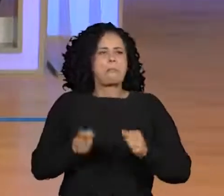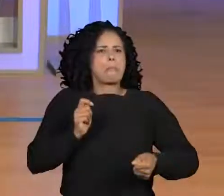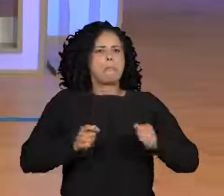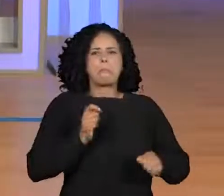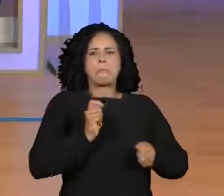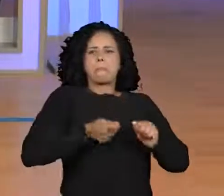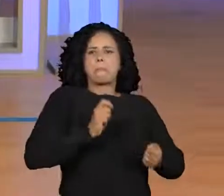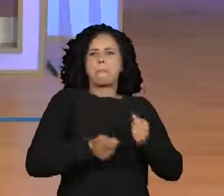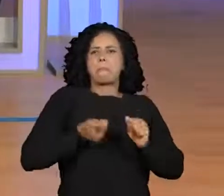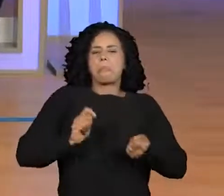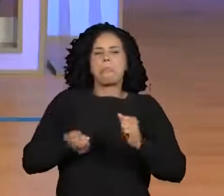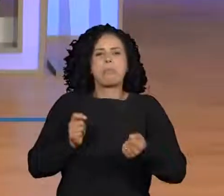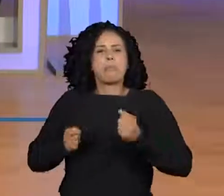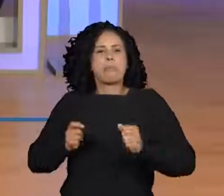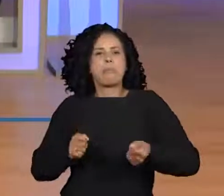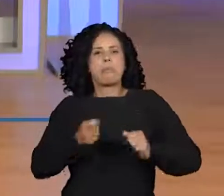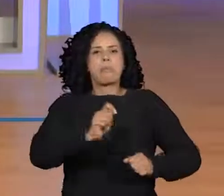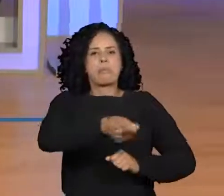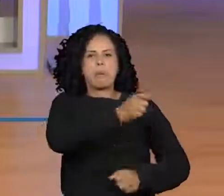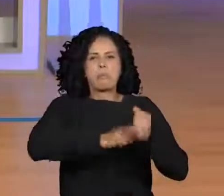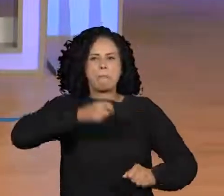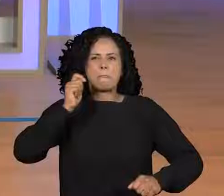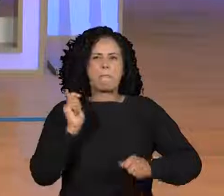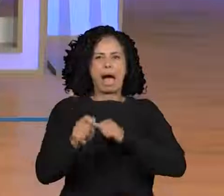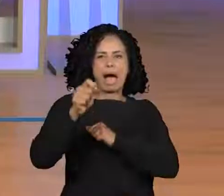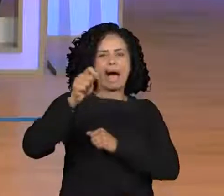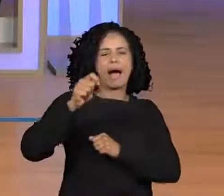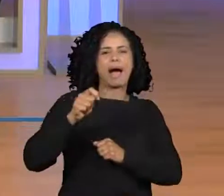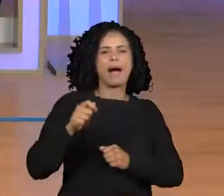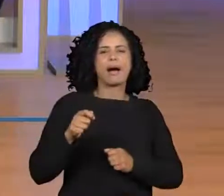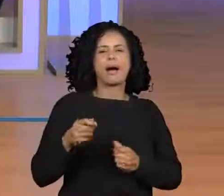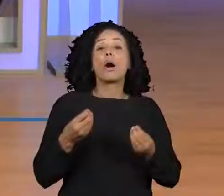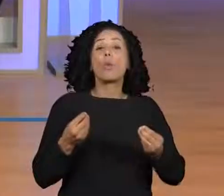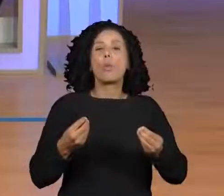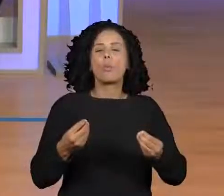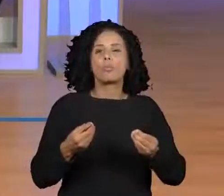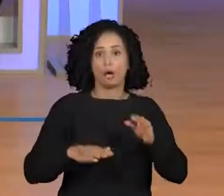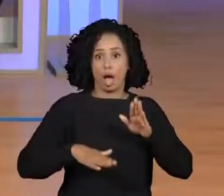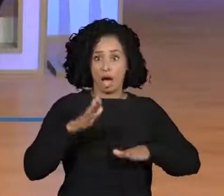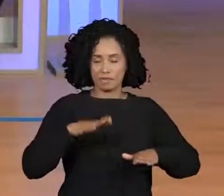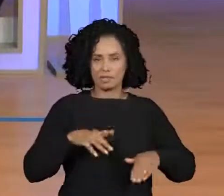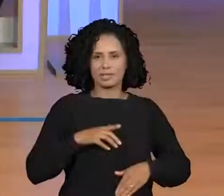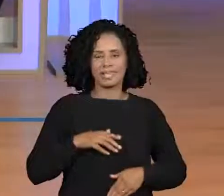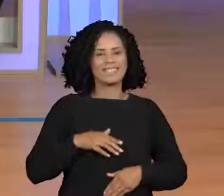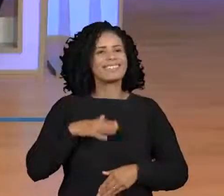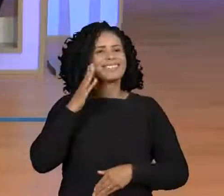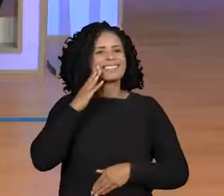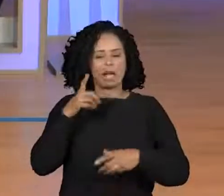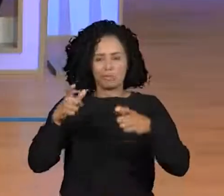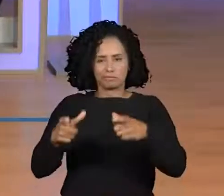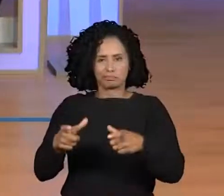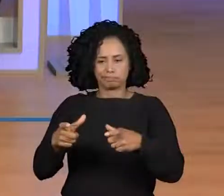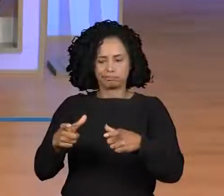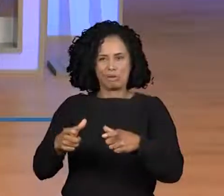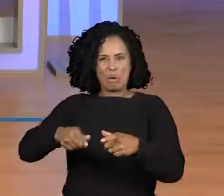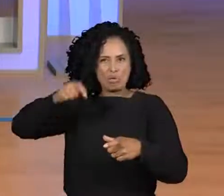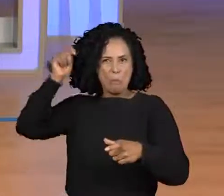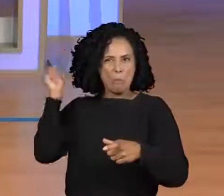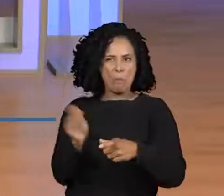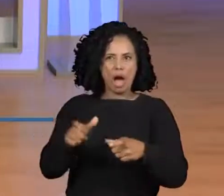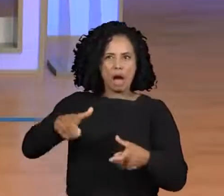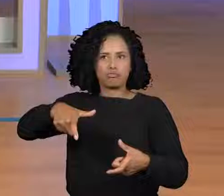Daqui é a bateria, professora, isso. Daqui é um gigado do baterista. Às vezes ele bate no prato, aí você ouve...